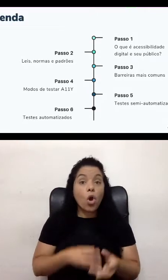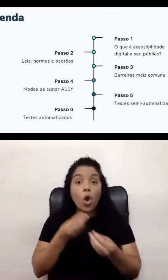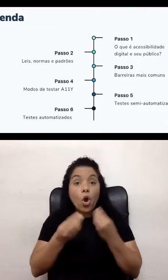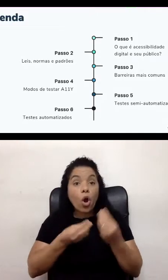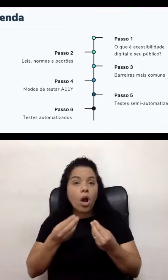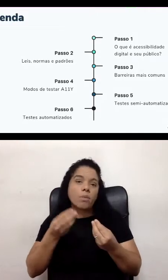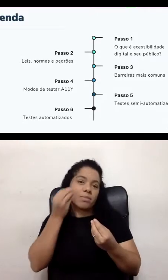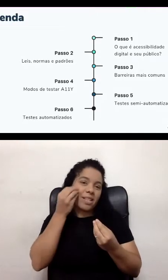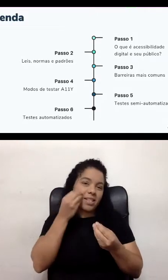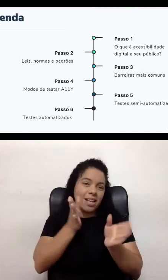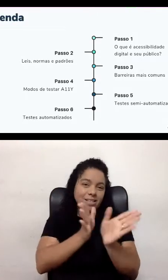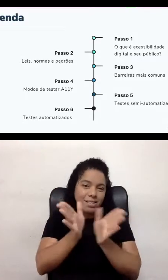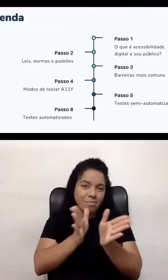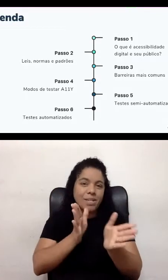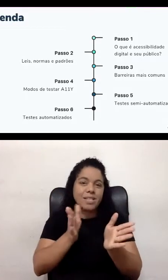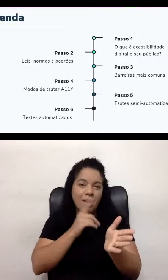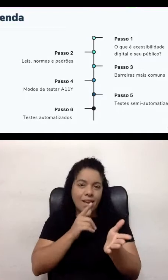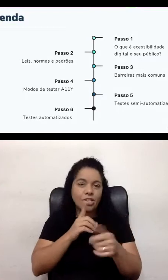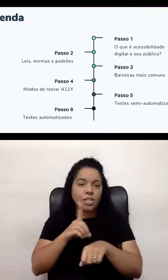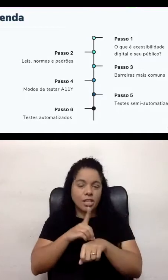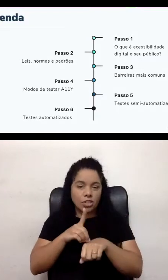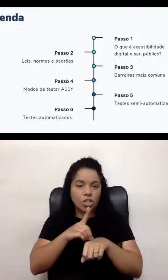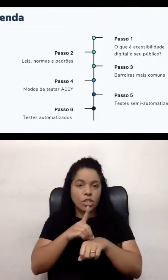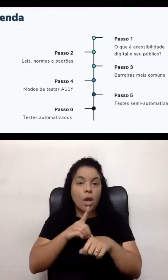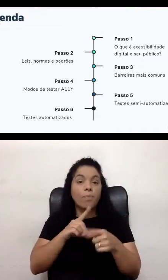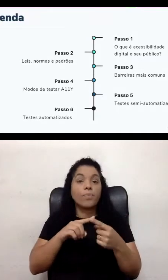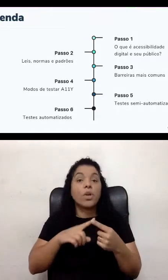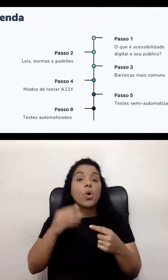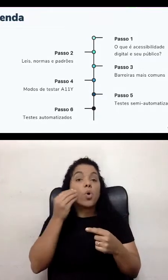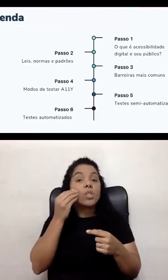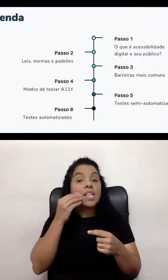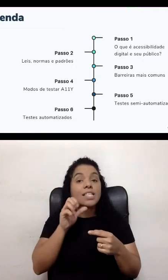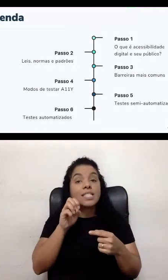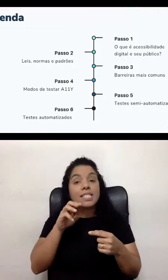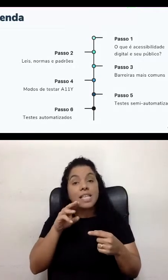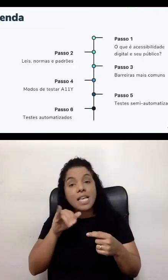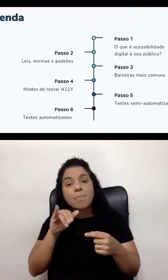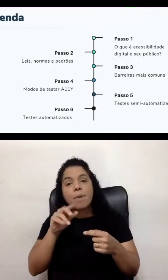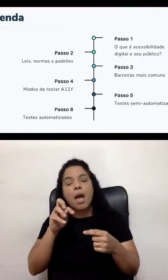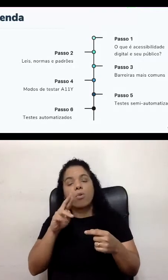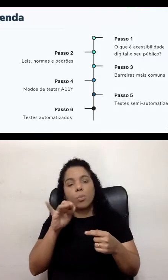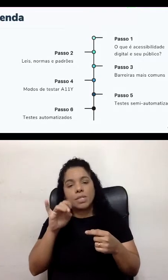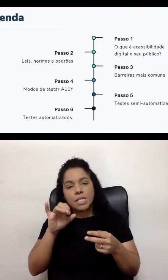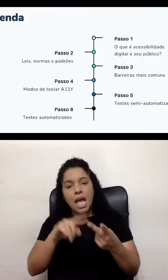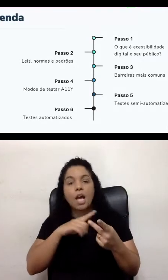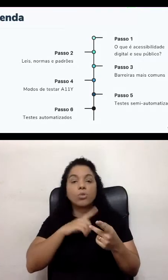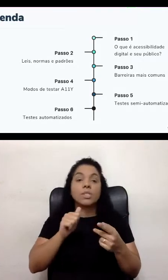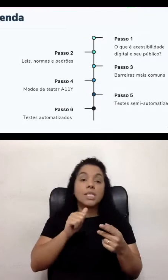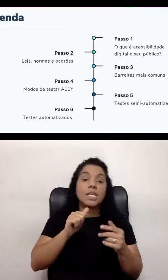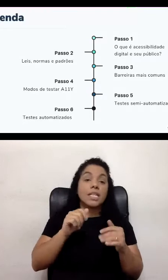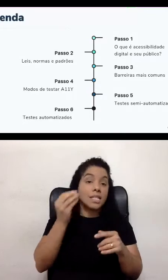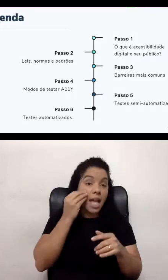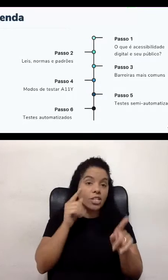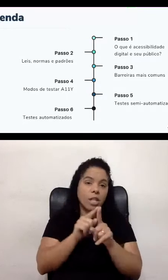a acessibilidade digital, os testes semi-automatizados e os testes automatizados, tá?